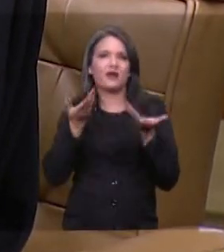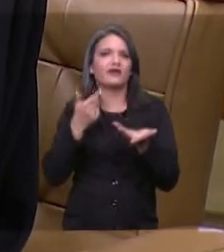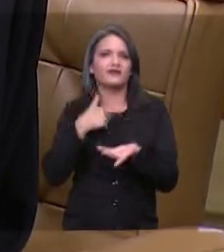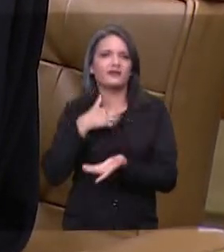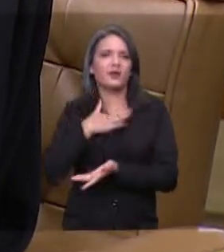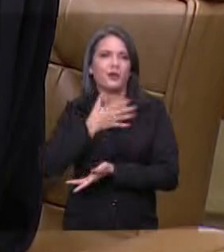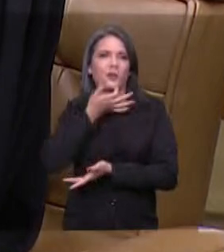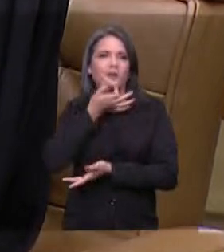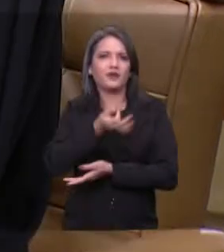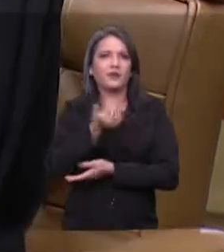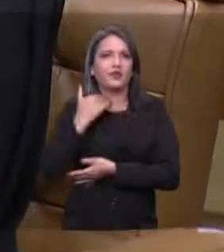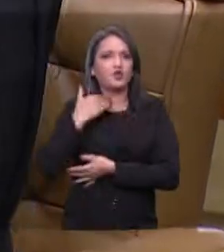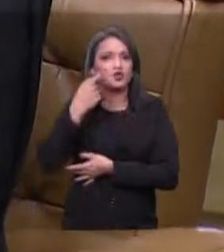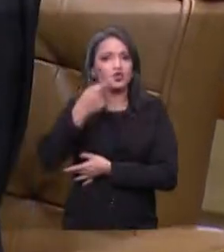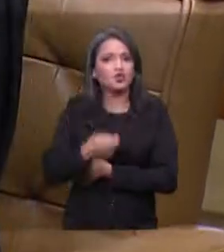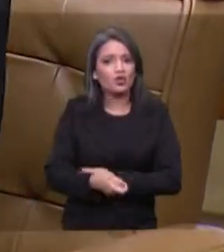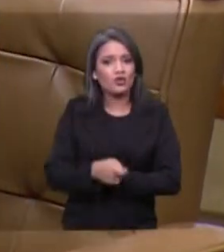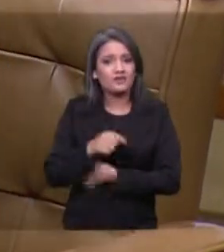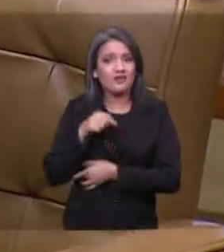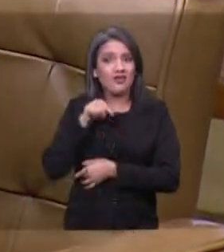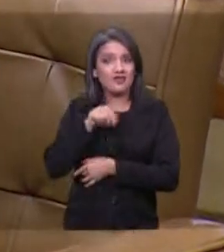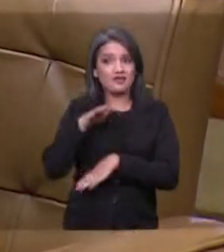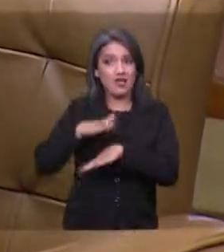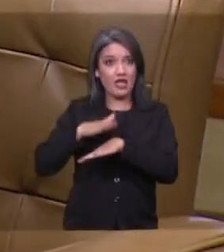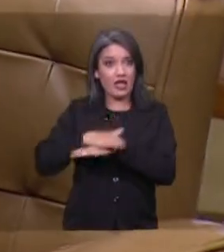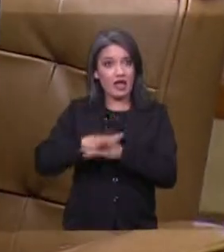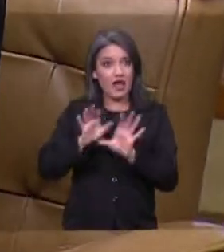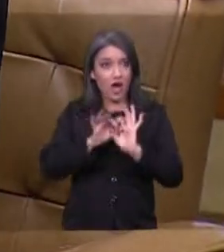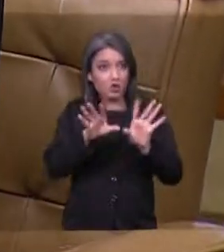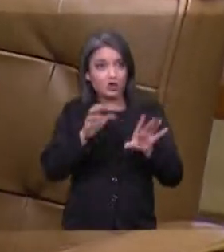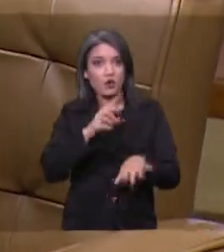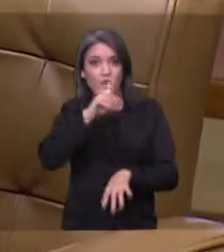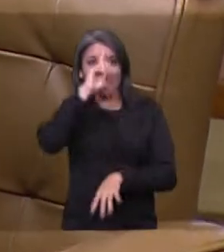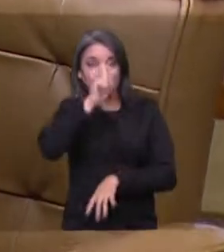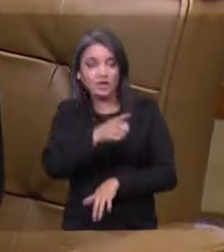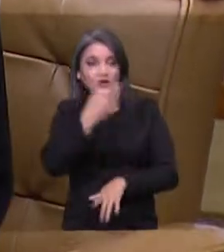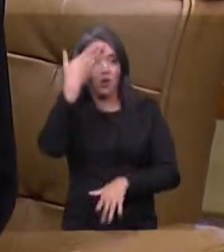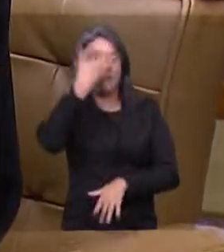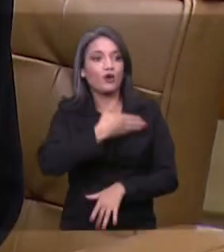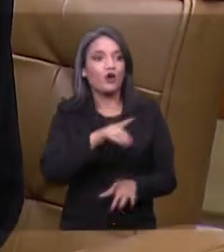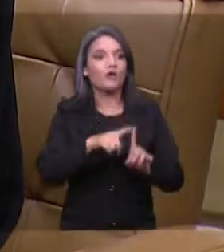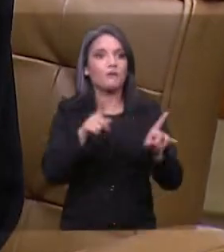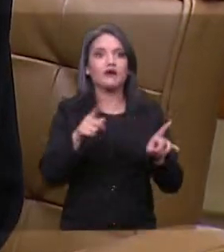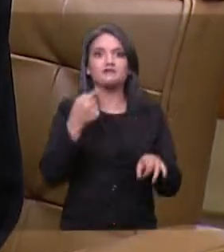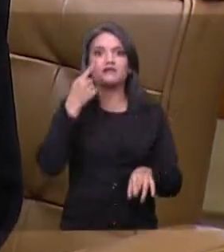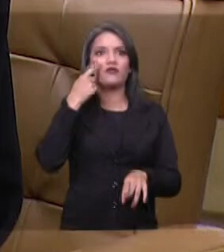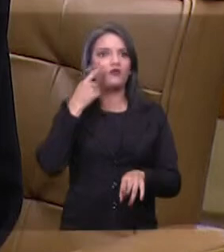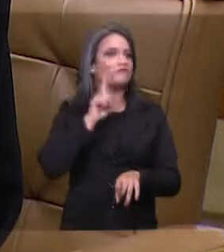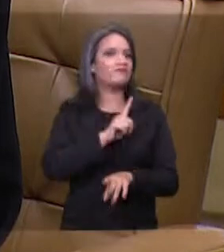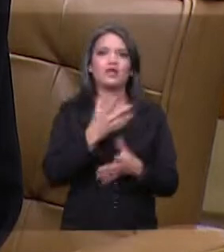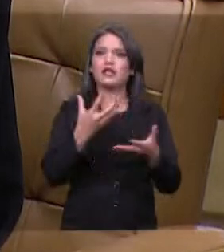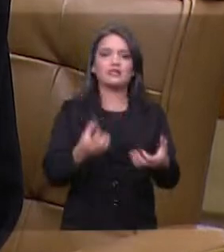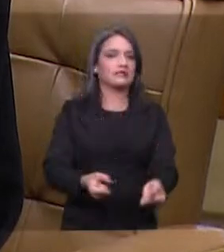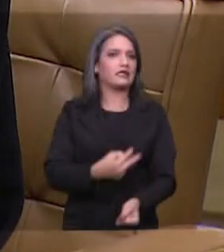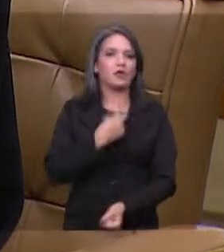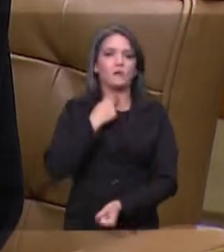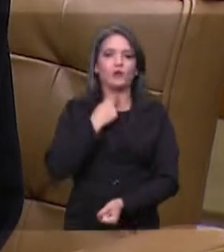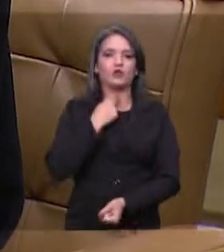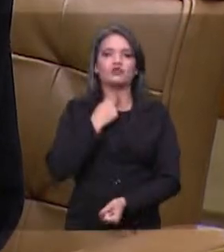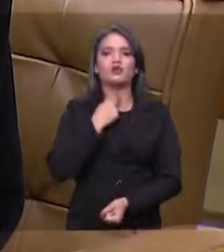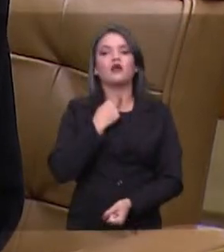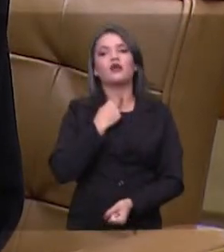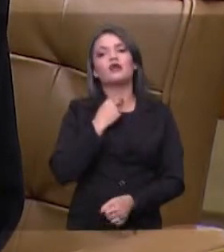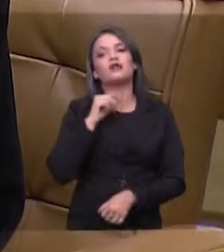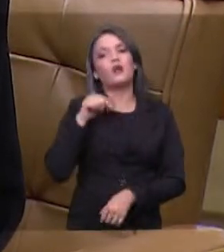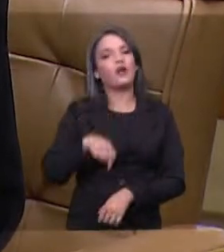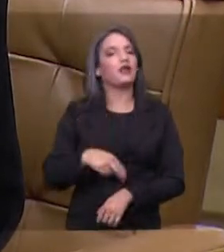compreensão, o juiz que tiver autorizado ou determinado a produção de provas declaradas inadmissíveis não poderá